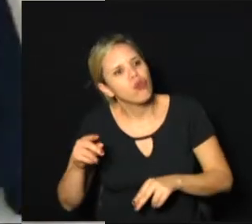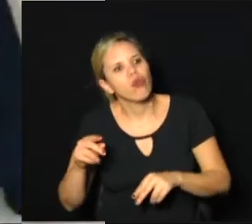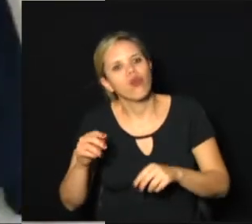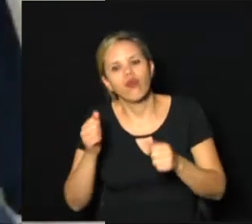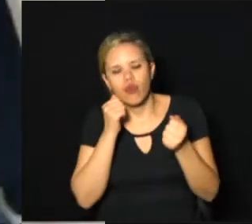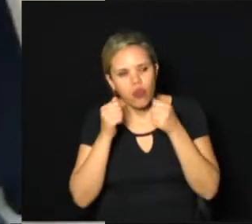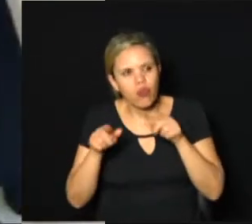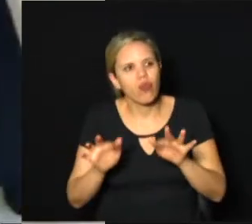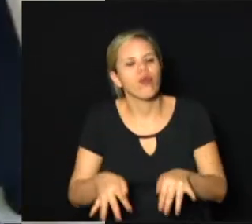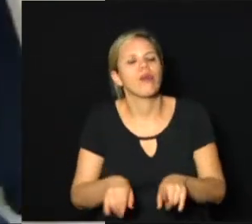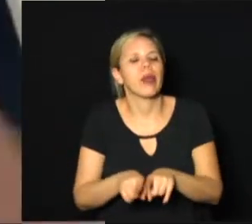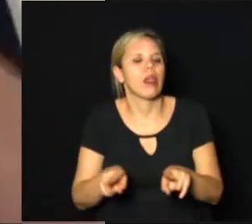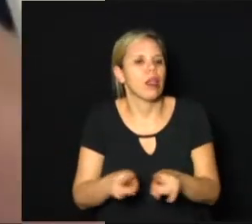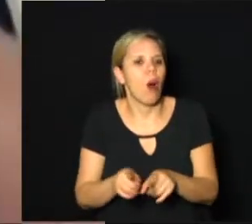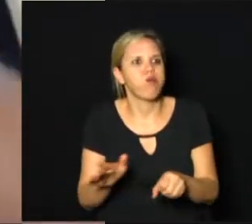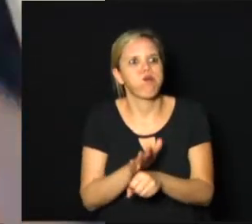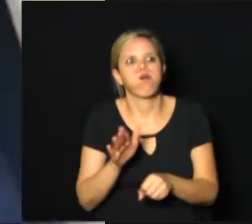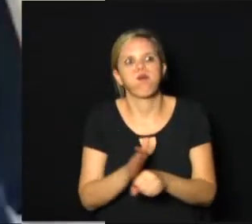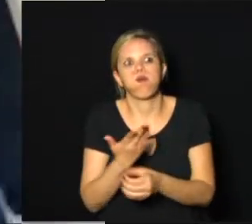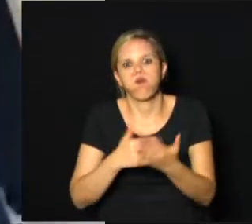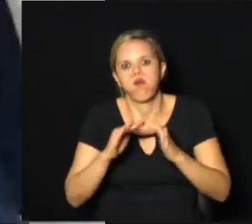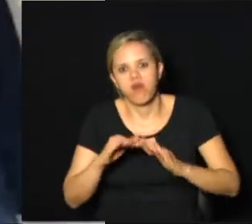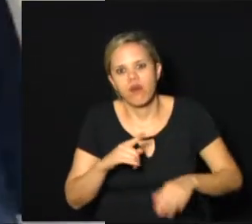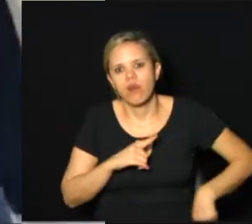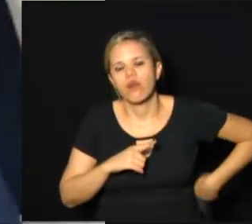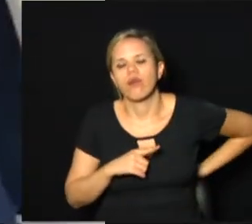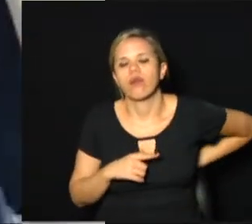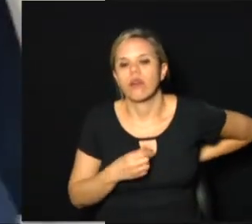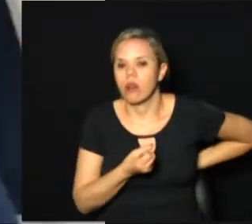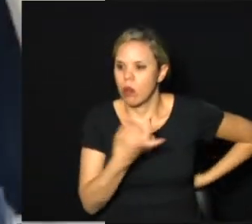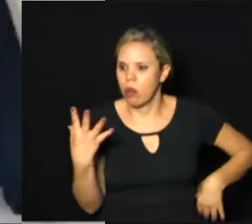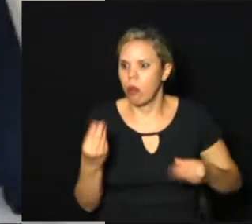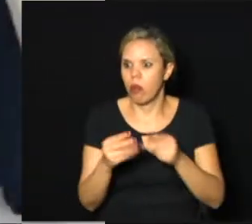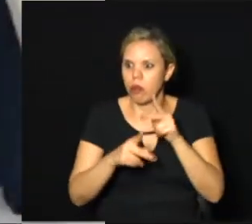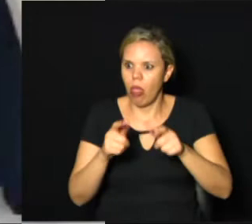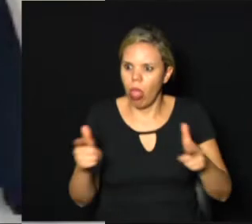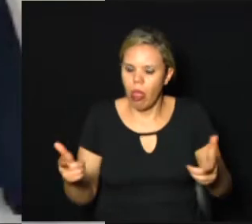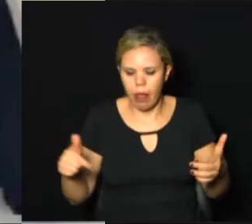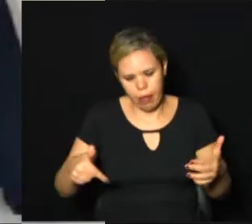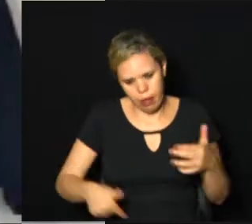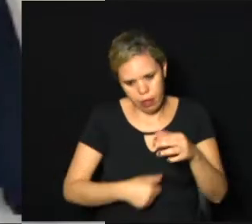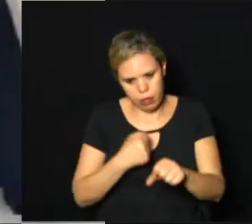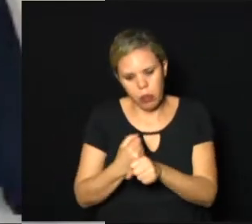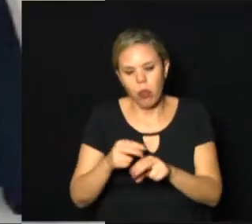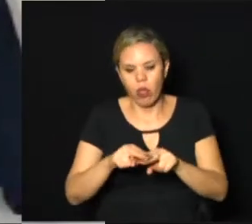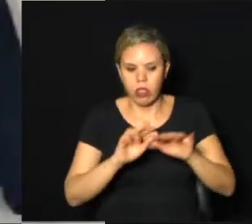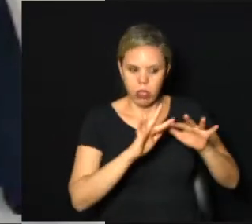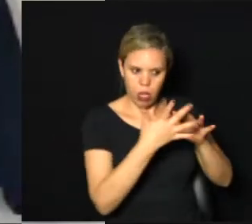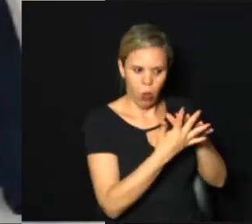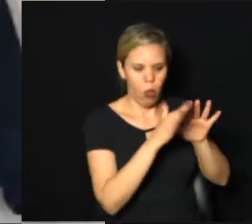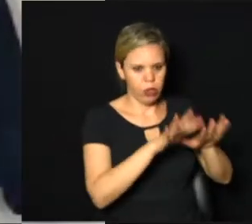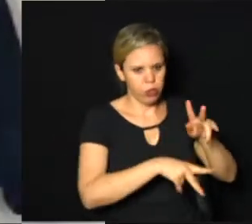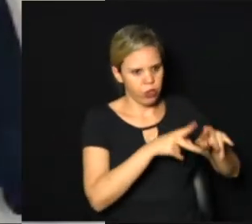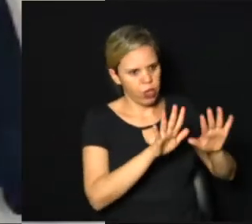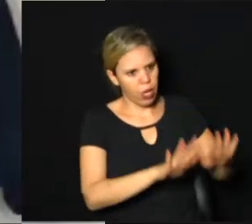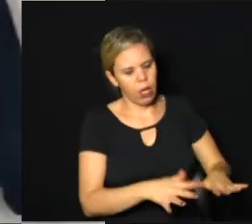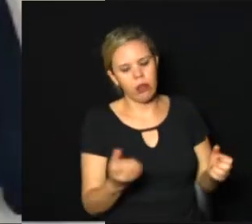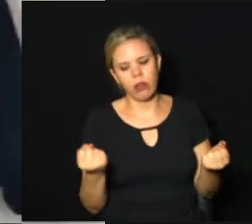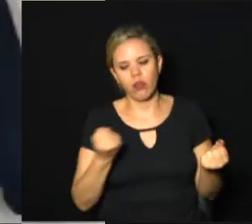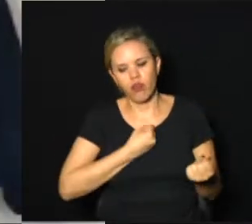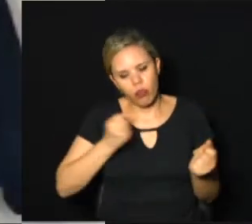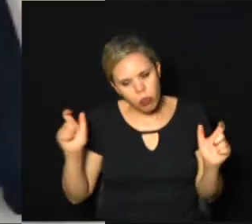mesmo, porque é quando a gente tem, por causa das escolas e tudo mais, uma quantidade muito grande de casos. Esse ano, por conta da quarentena, esse número